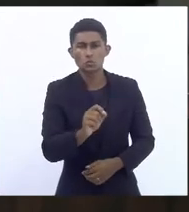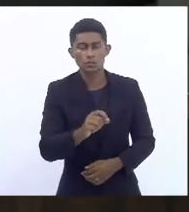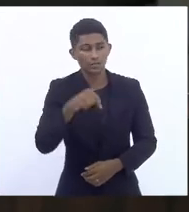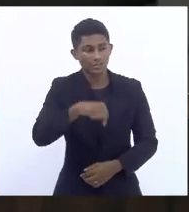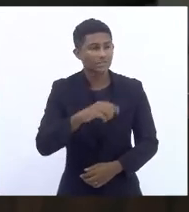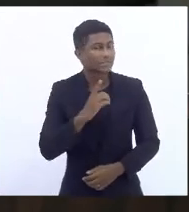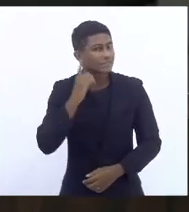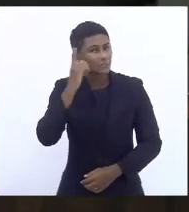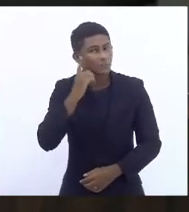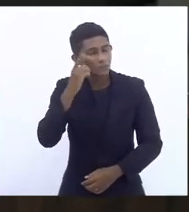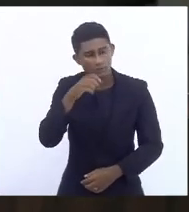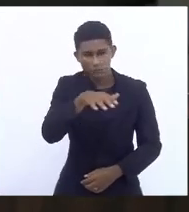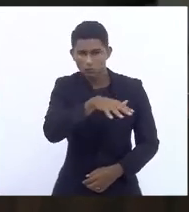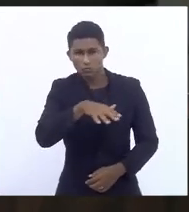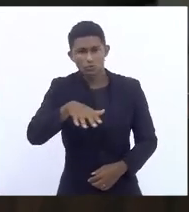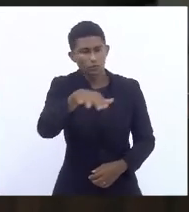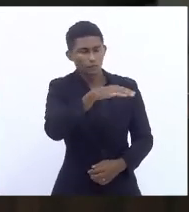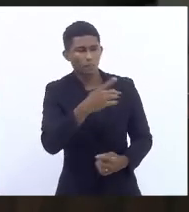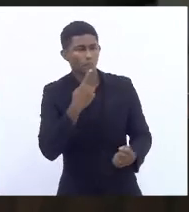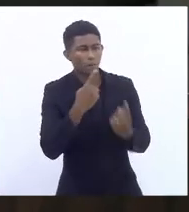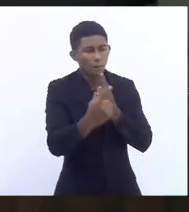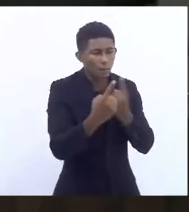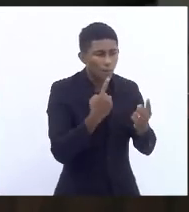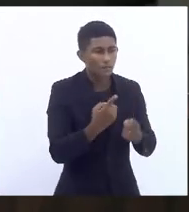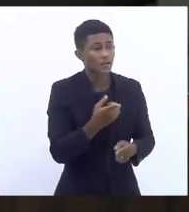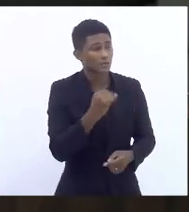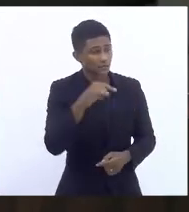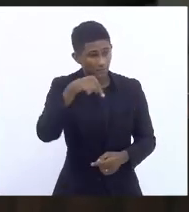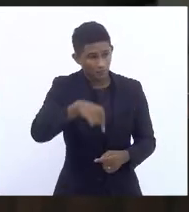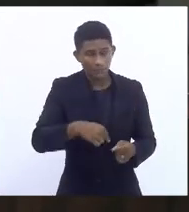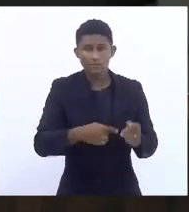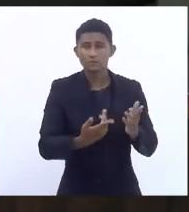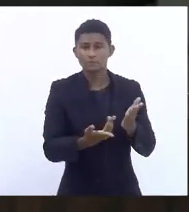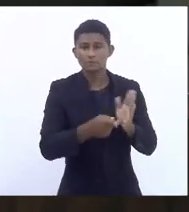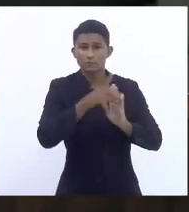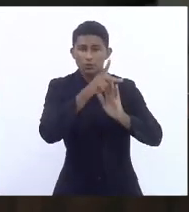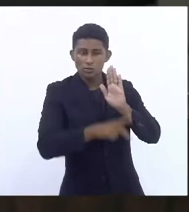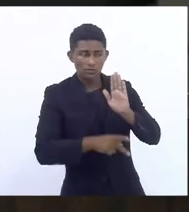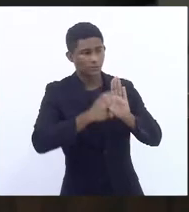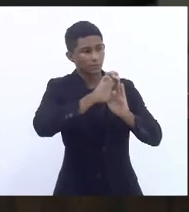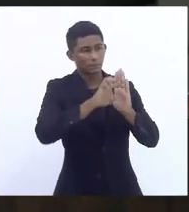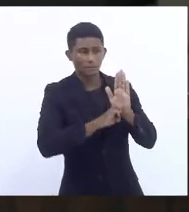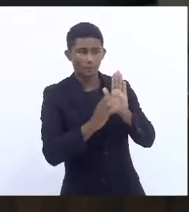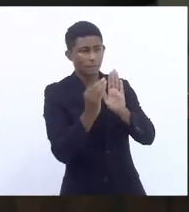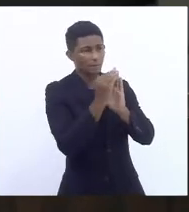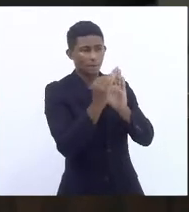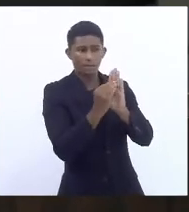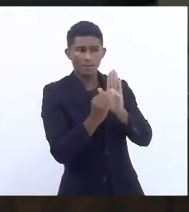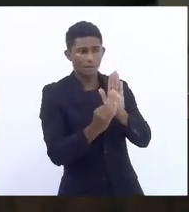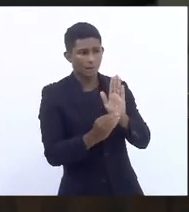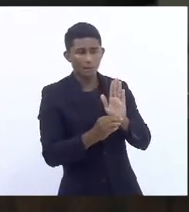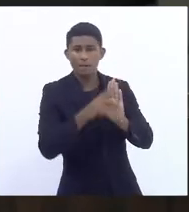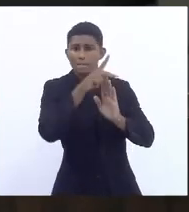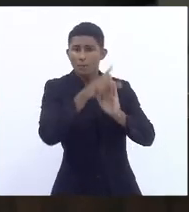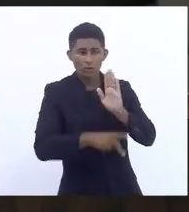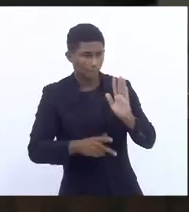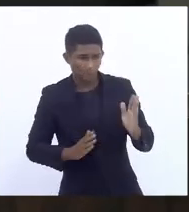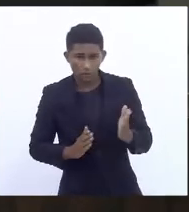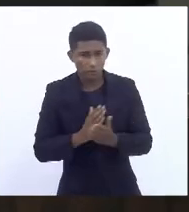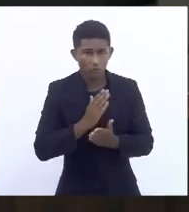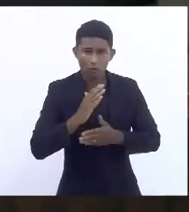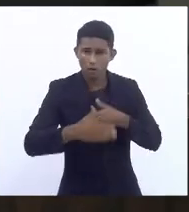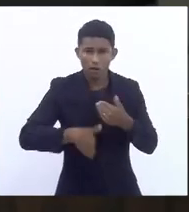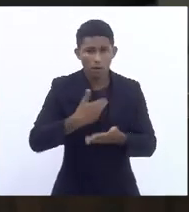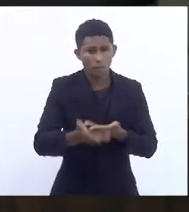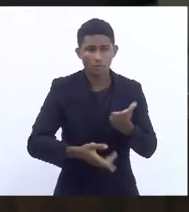deputados, porque se houvesse emendas a esse projeto, esse projeto, mesmo que depois aprovado, não teria mais eficácia. Então,